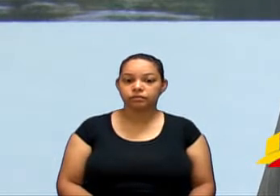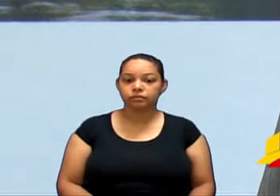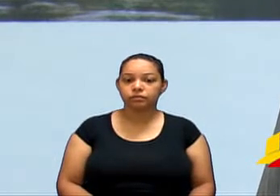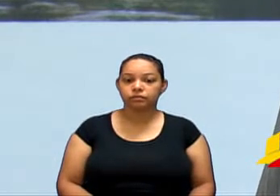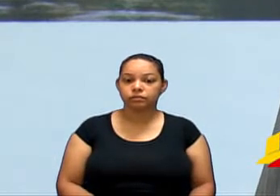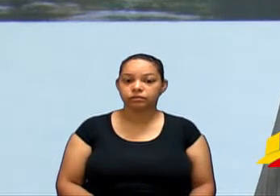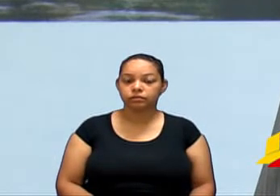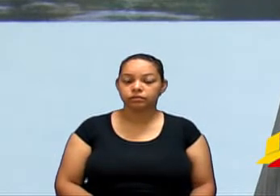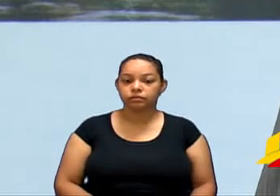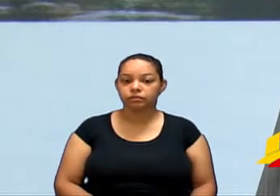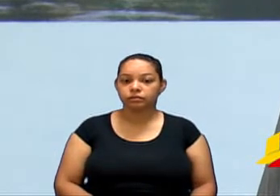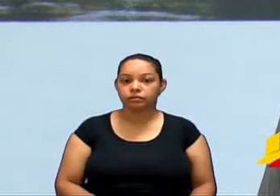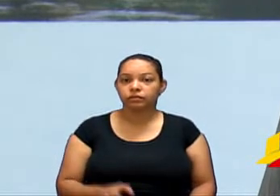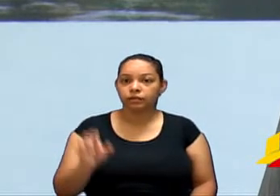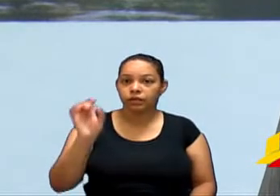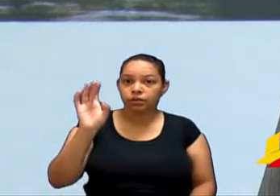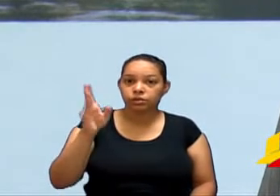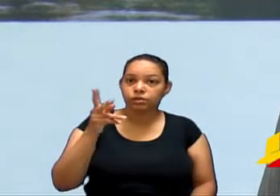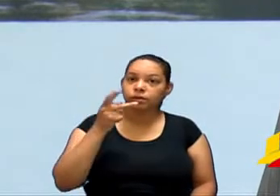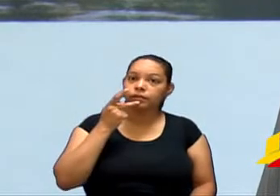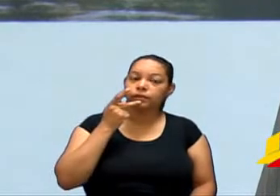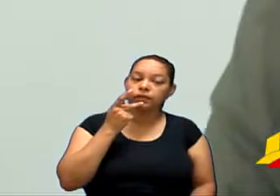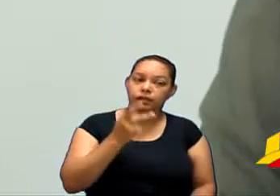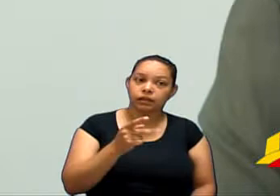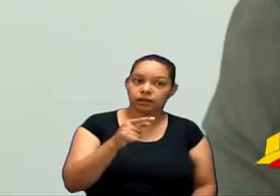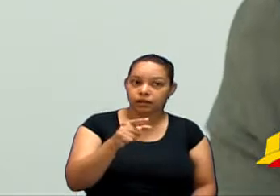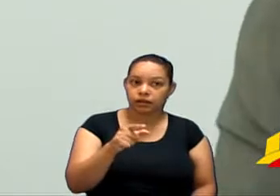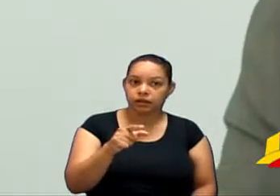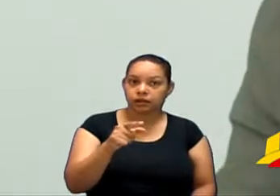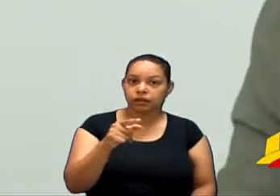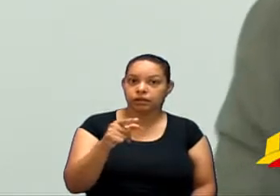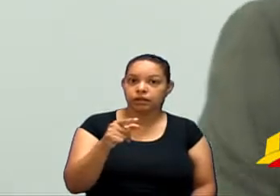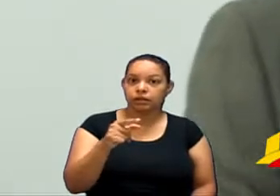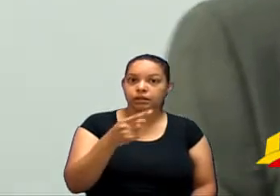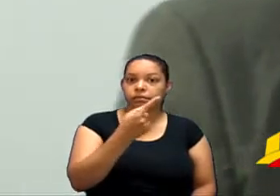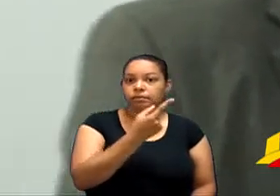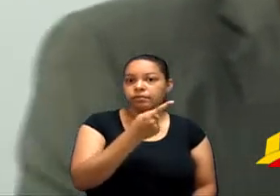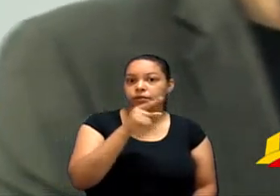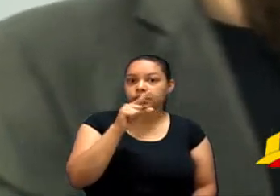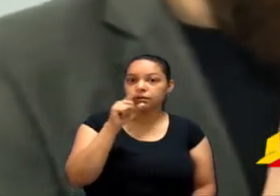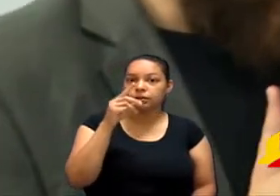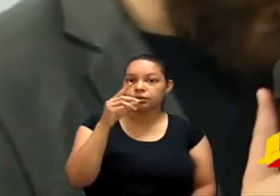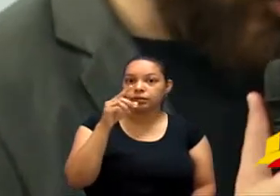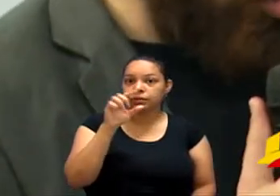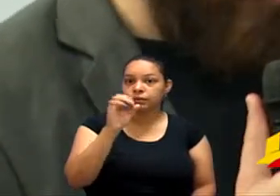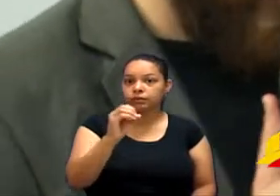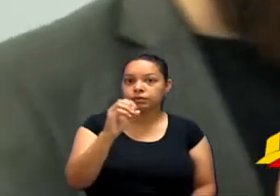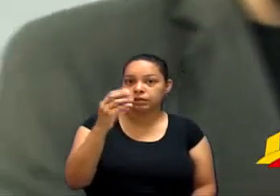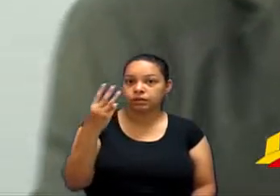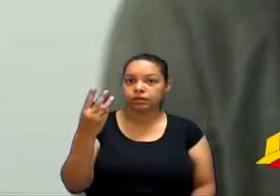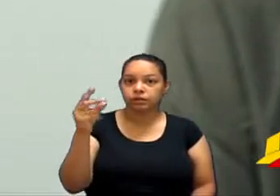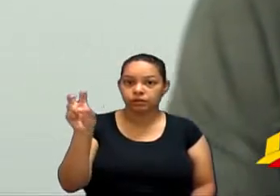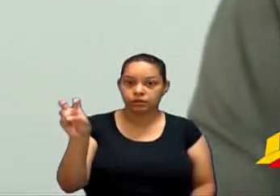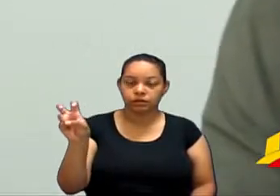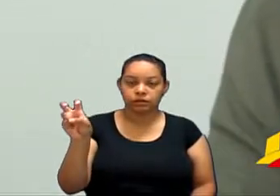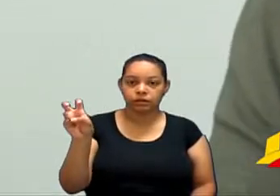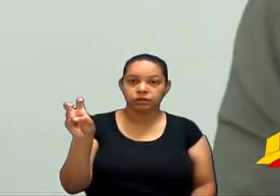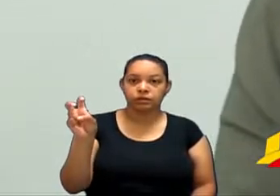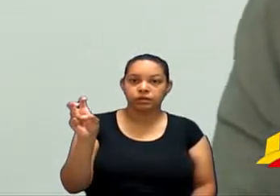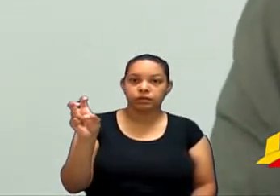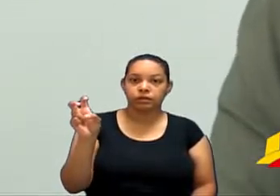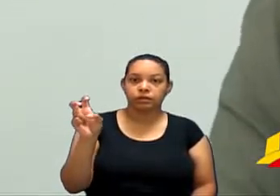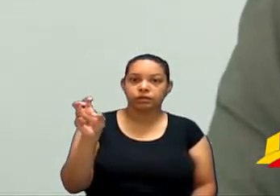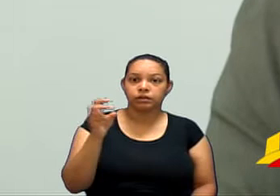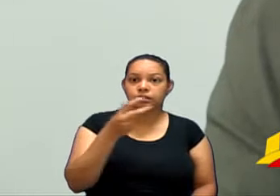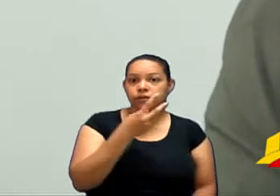desse ajuizamento então só para somar com vossa excelência são dois sequerimentos mil 35 2020 29,65 de 2021